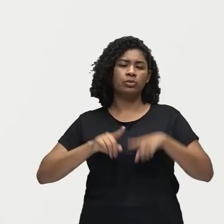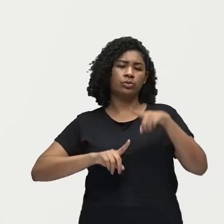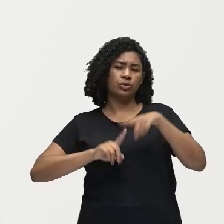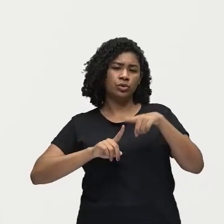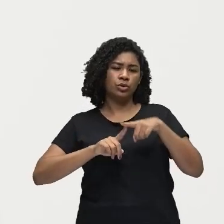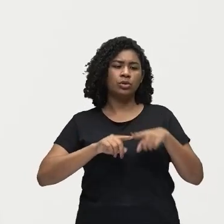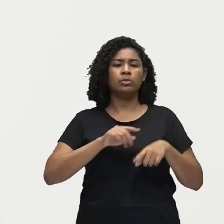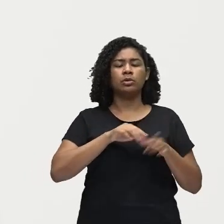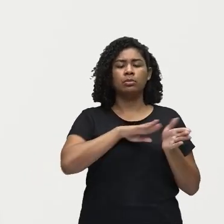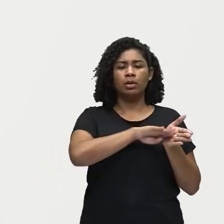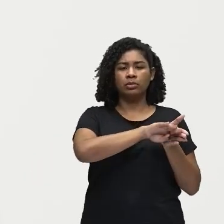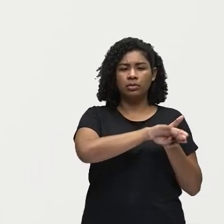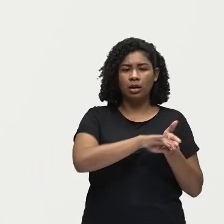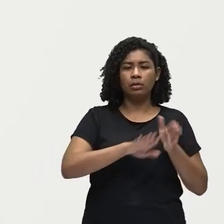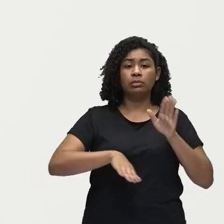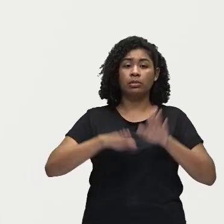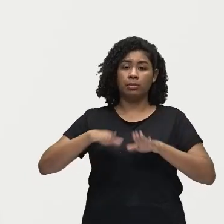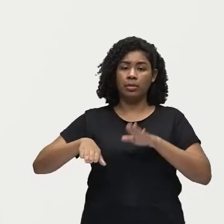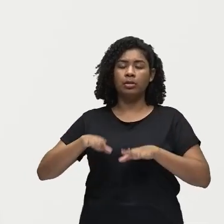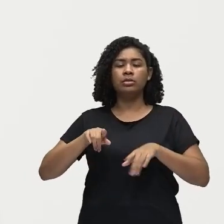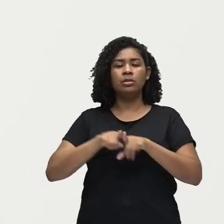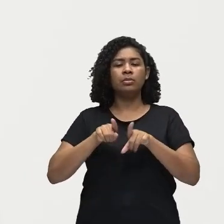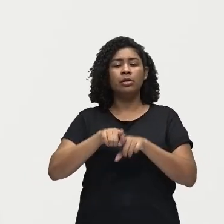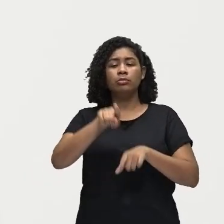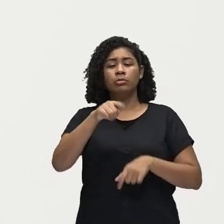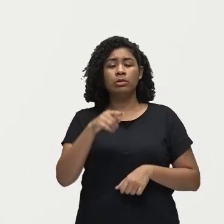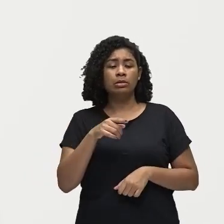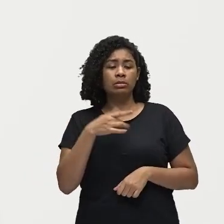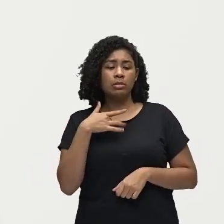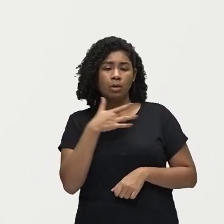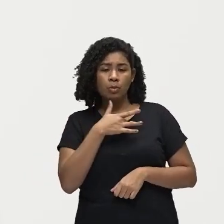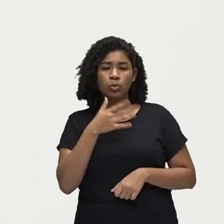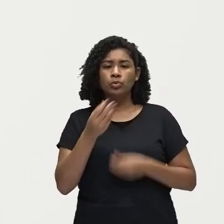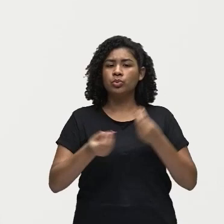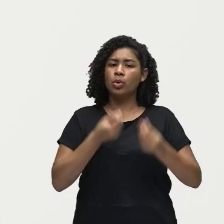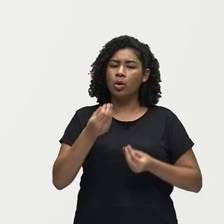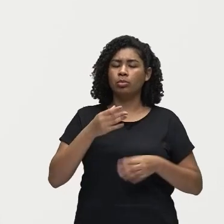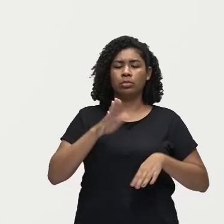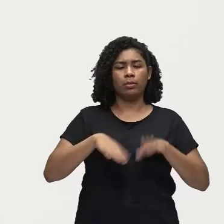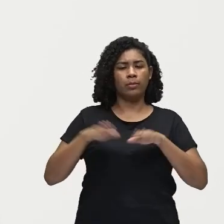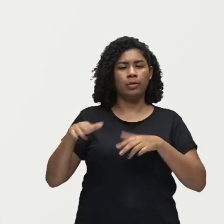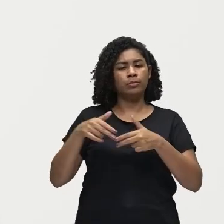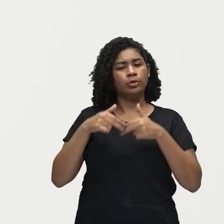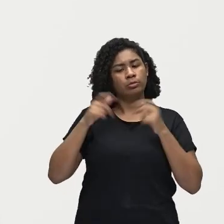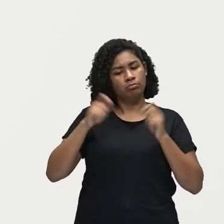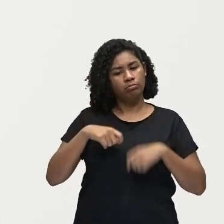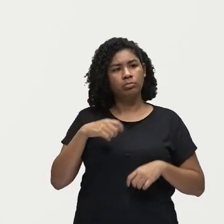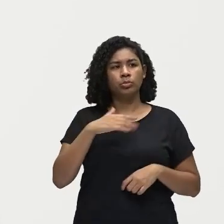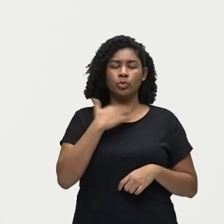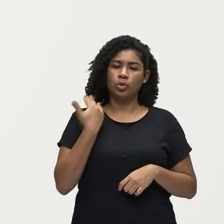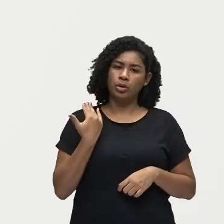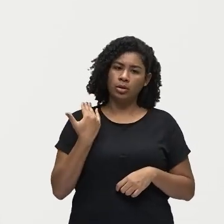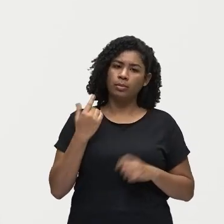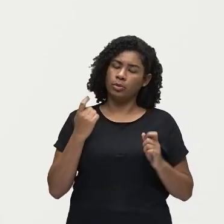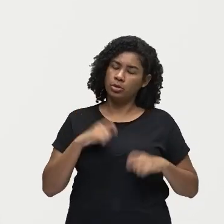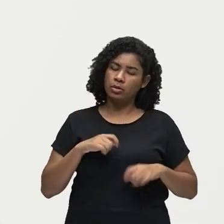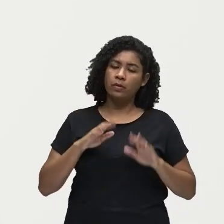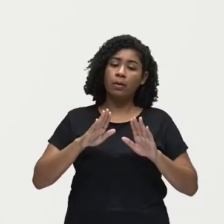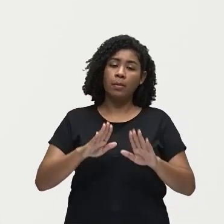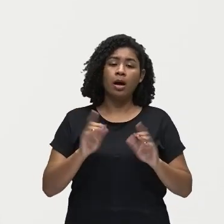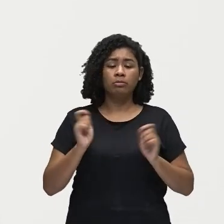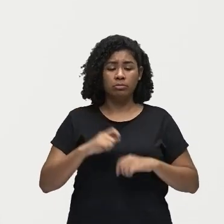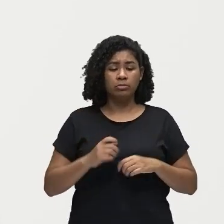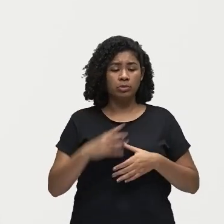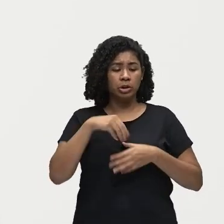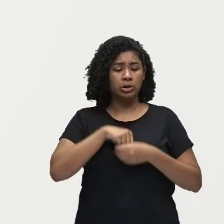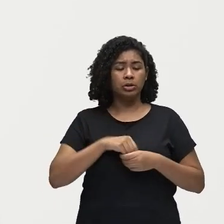e da qualidade da sua saúde, isso pode levar sim à morte. Mas também podemos